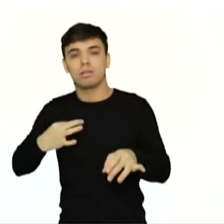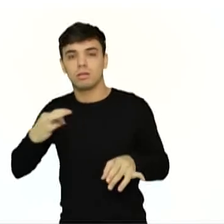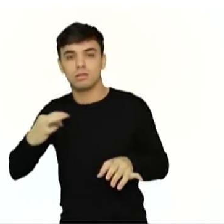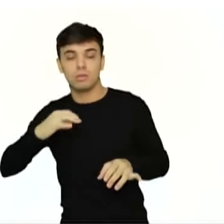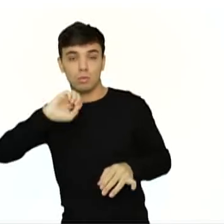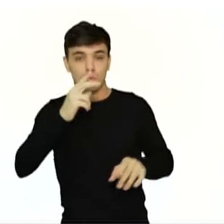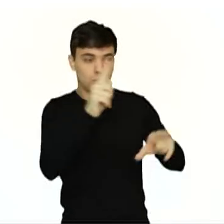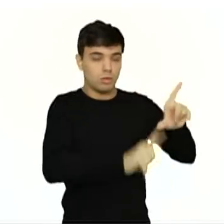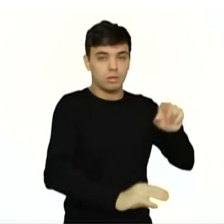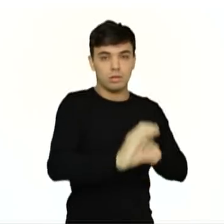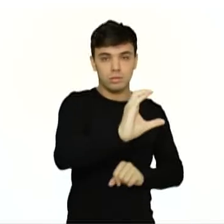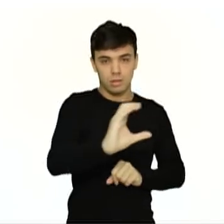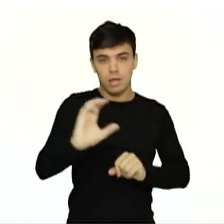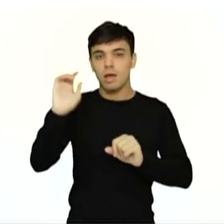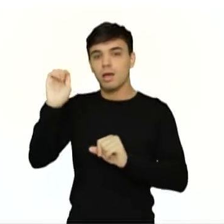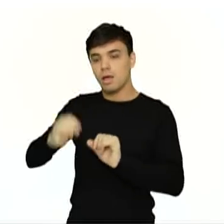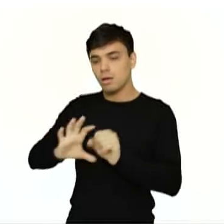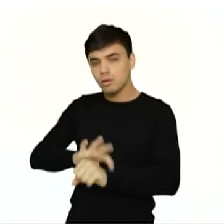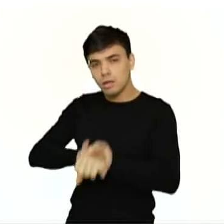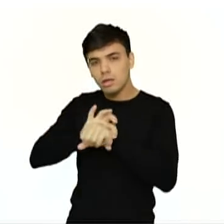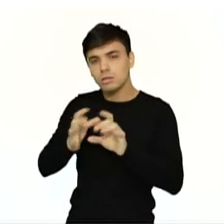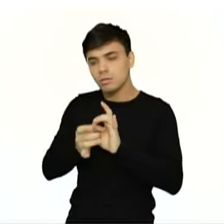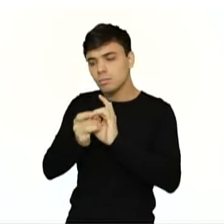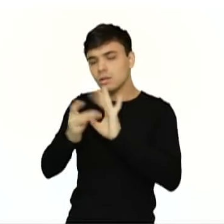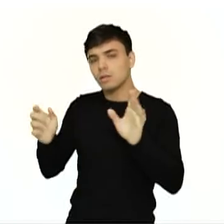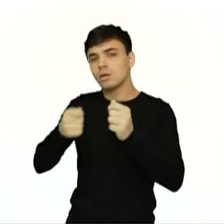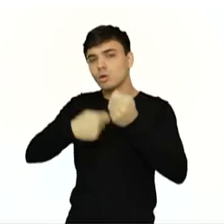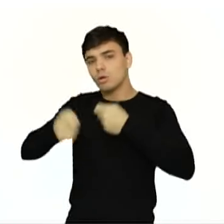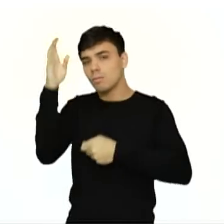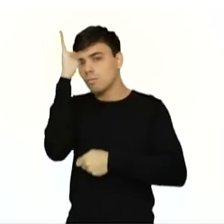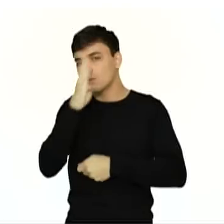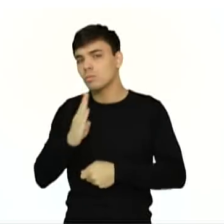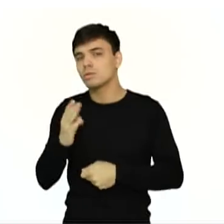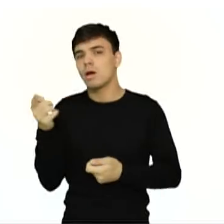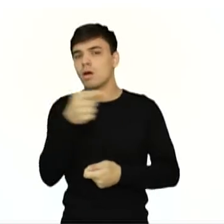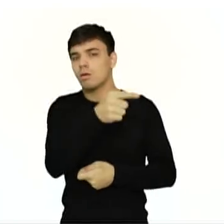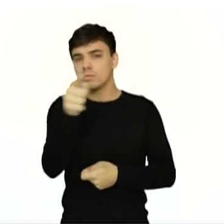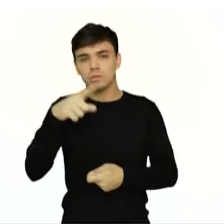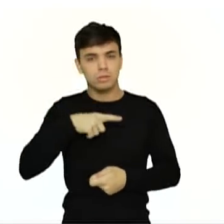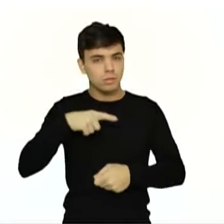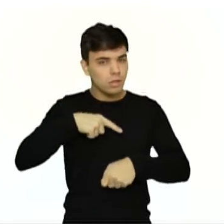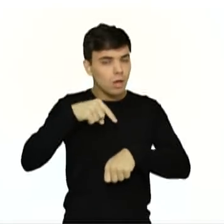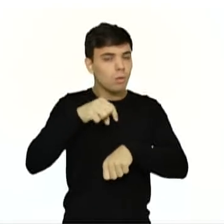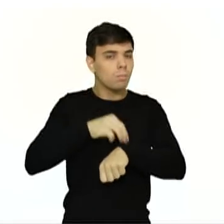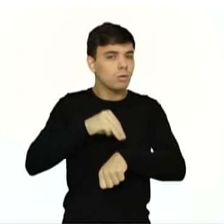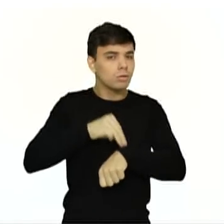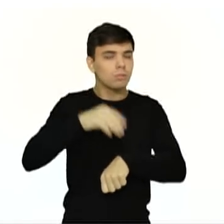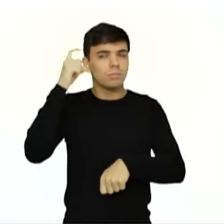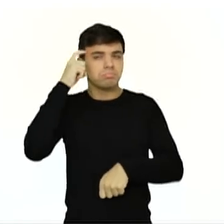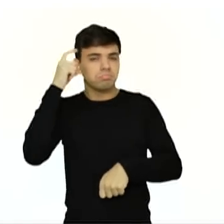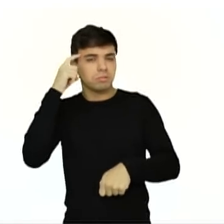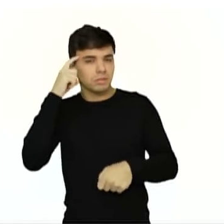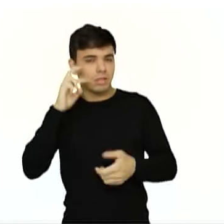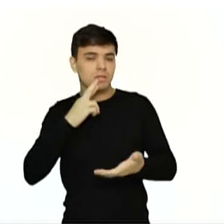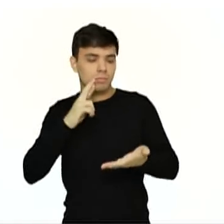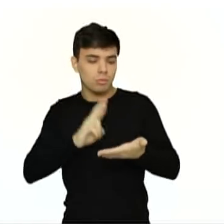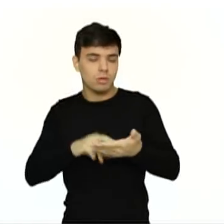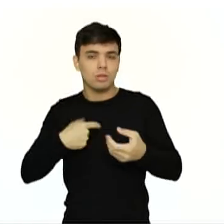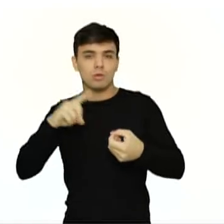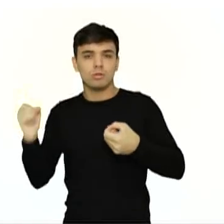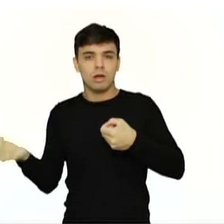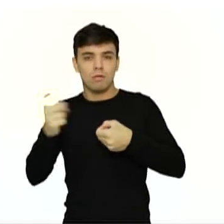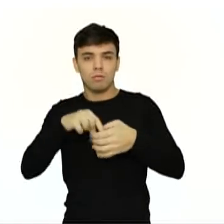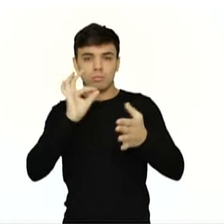C. Garantia a liberdade econômica para o Brasil? Vocês terão uns minutinhos aí para pensar, responder, e eu já retorno com a